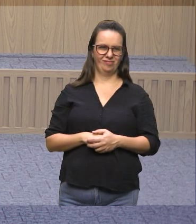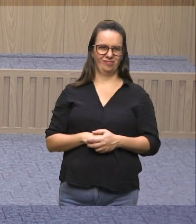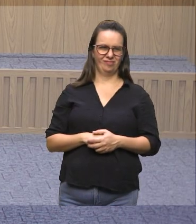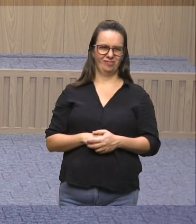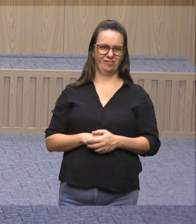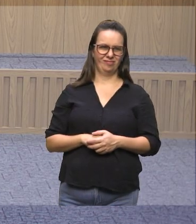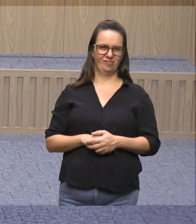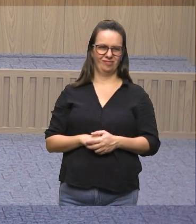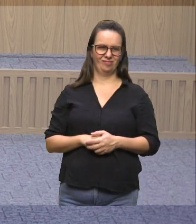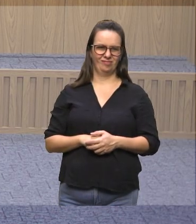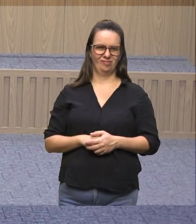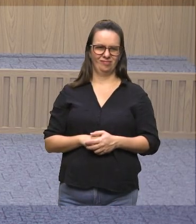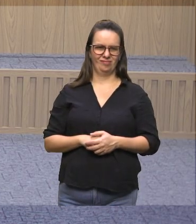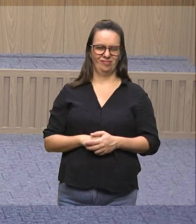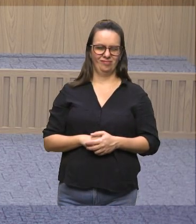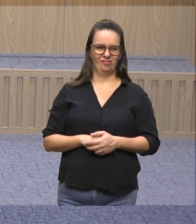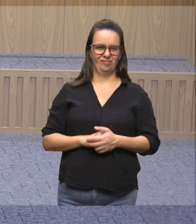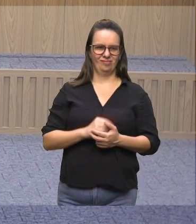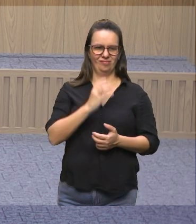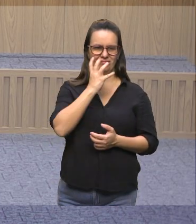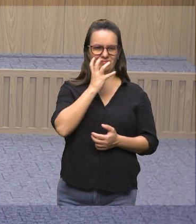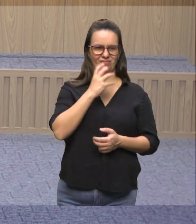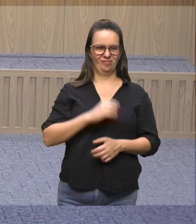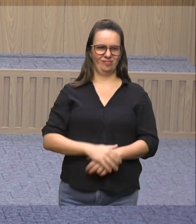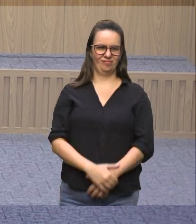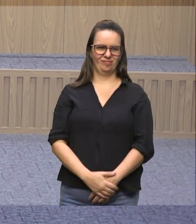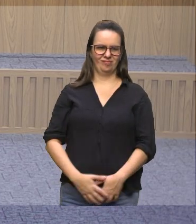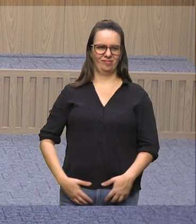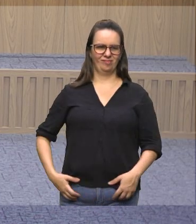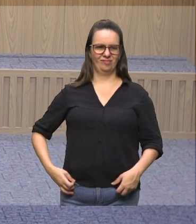vereador Alexandre Cachorrão.